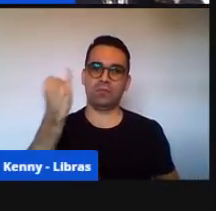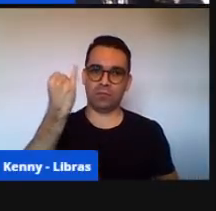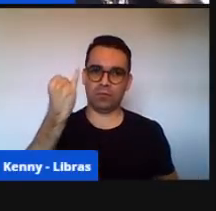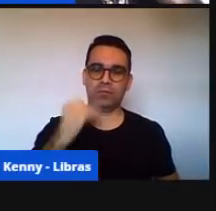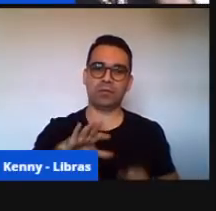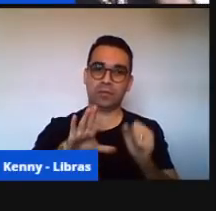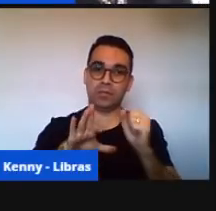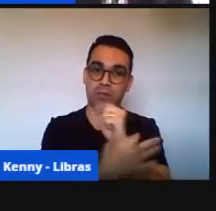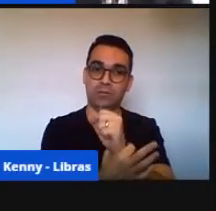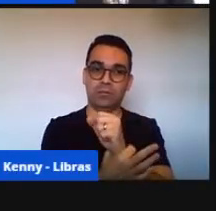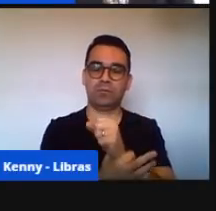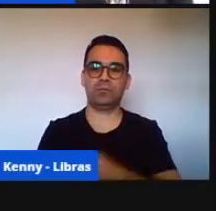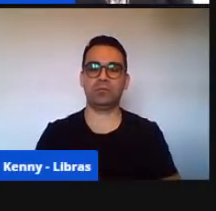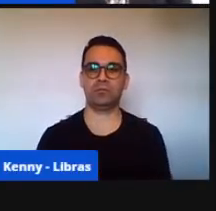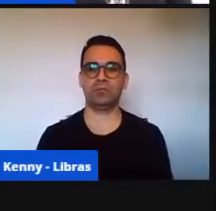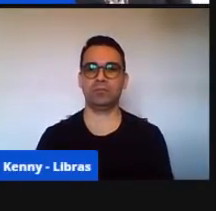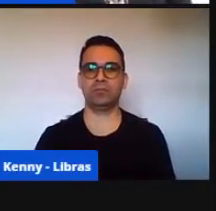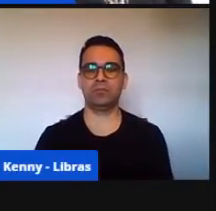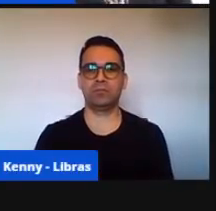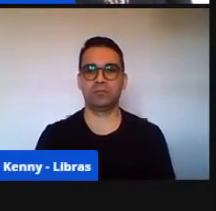das crianças.